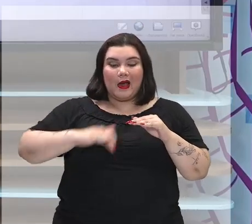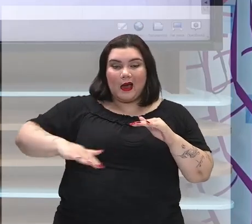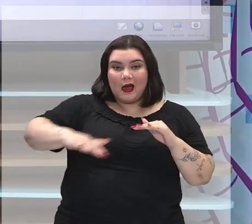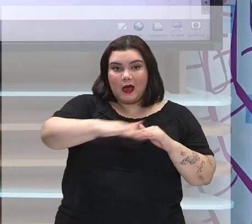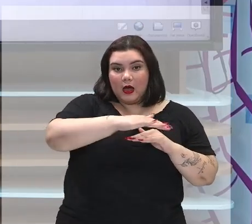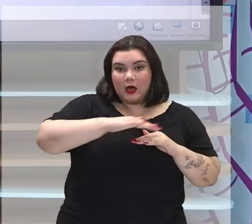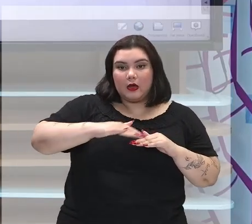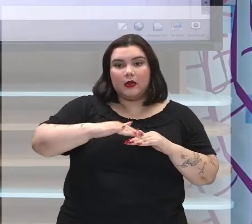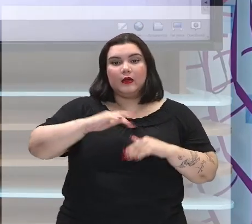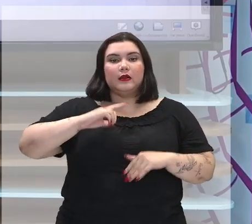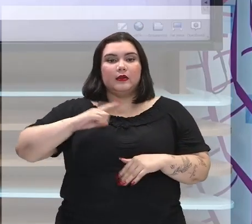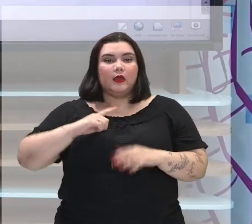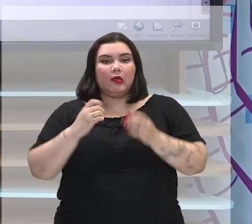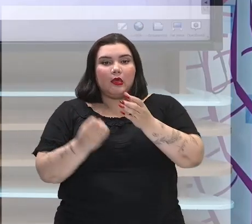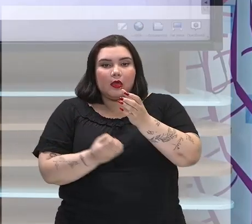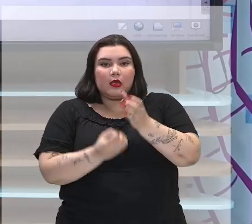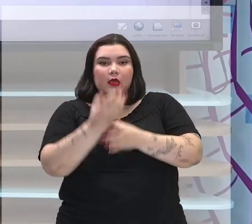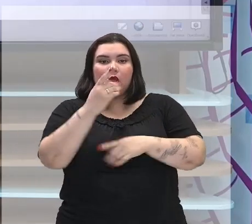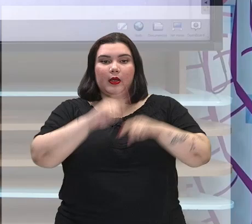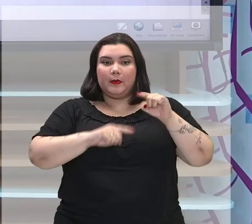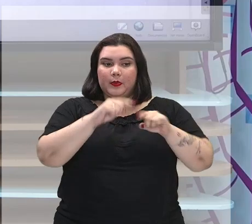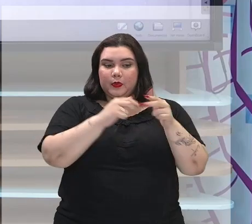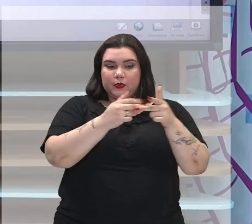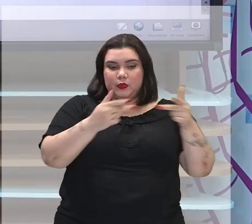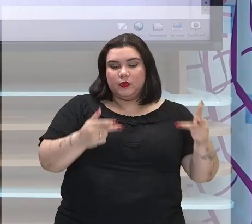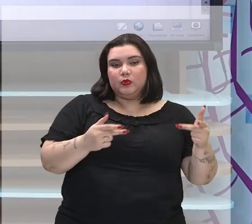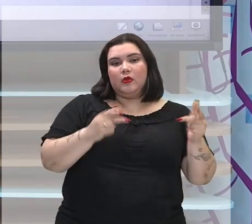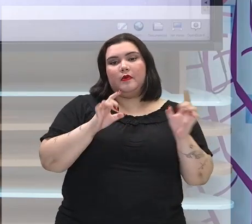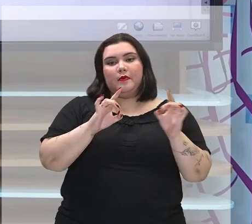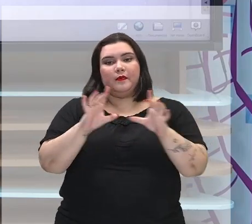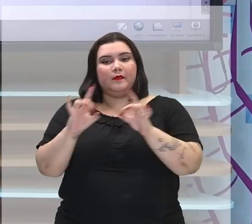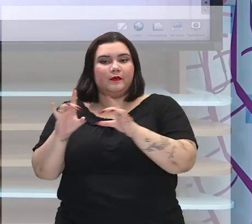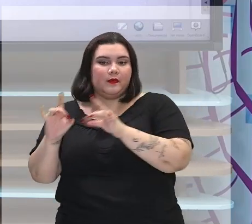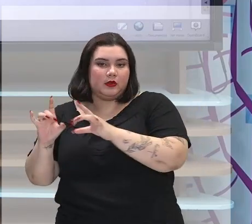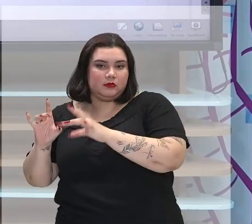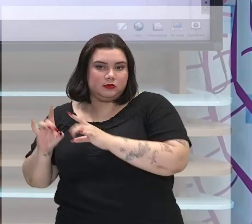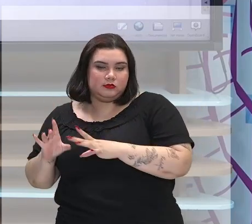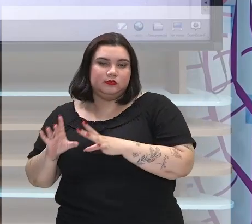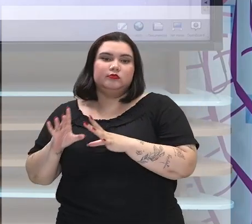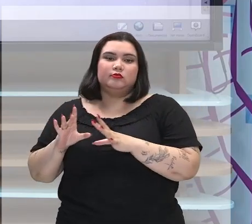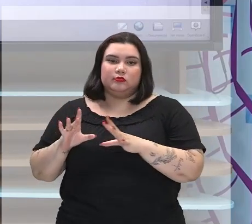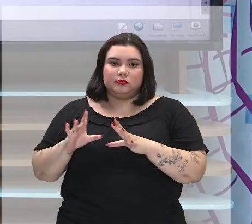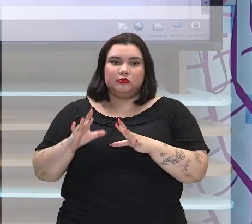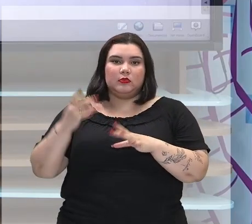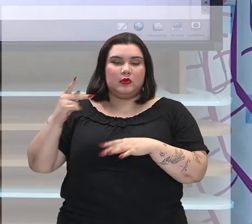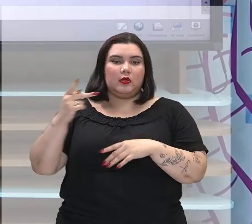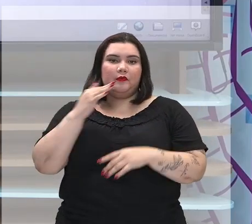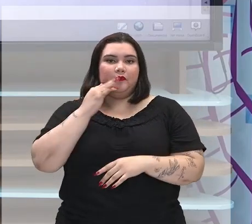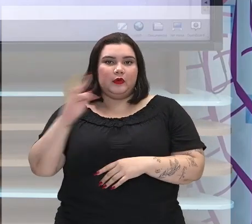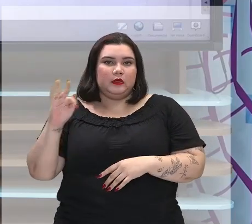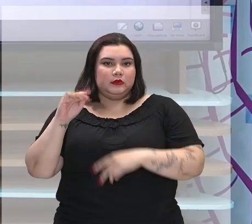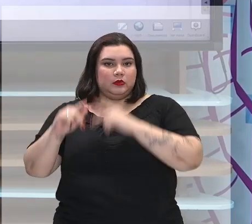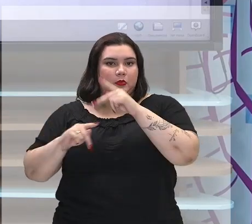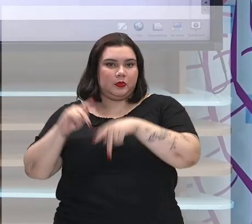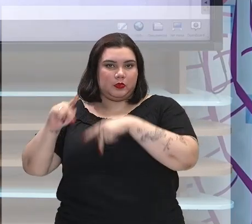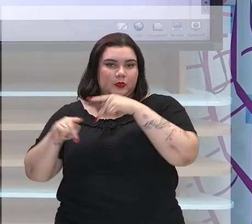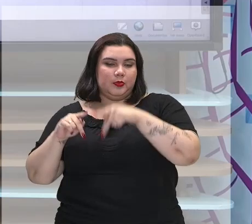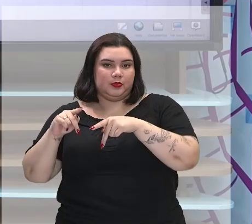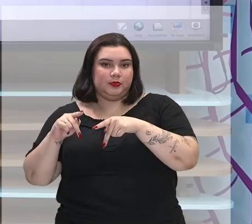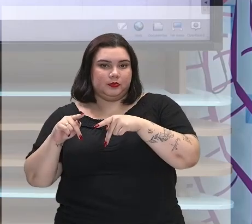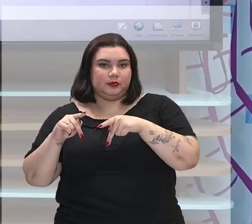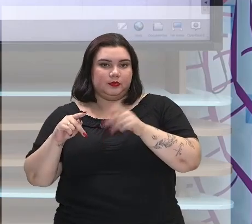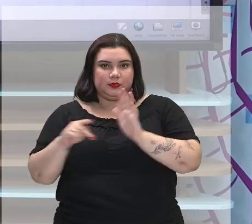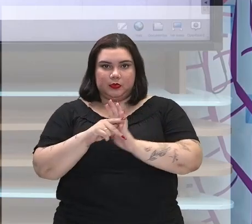gerar produtos para serem vendidos pela coroa francesa, né? Pelo rei francês,